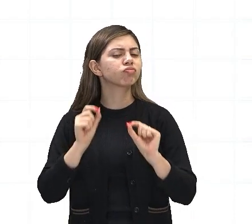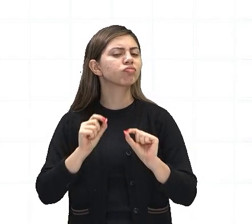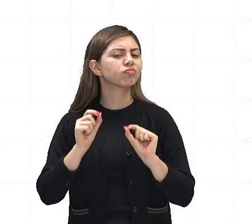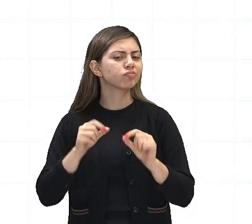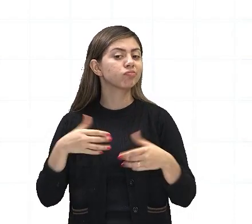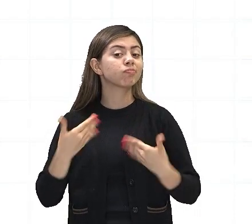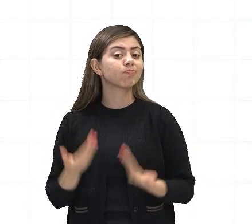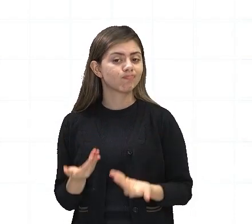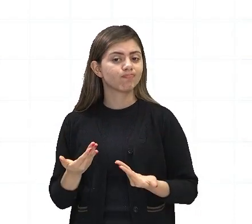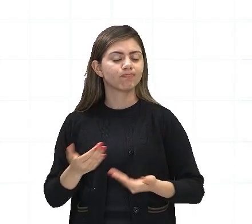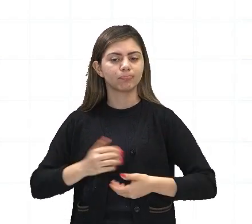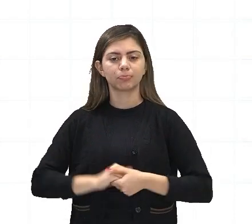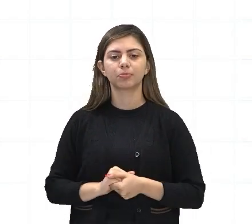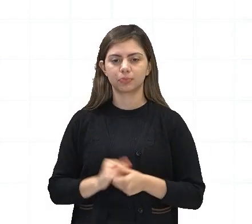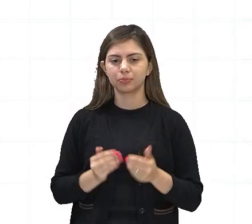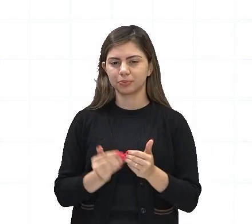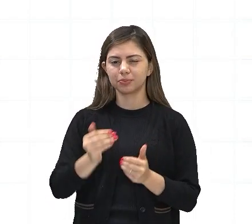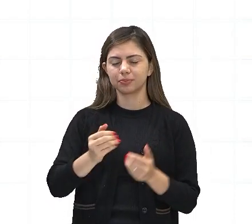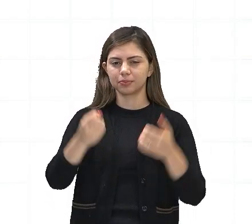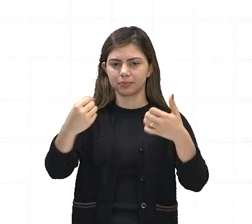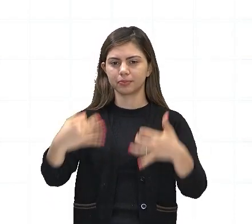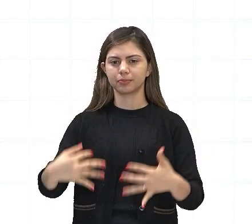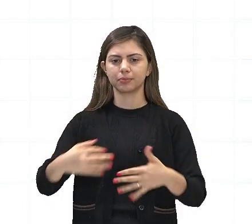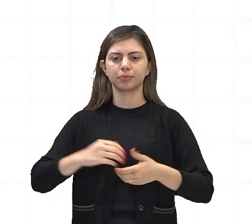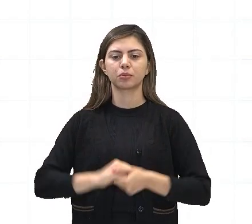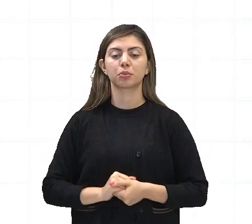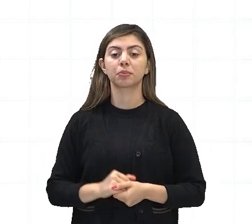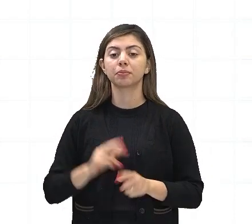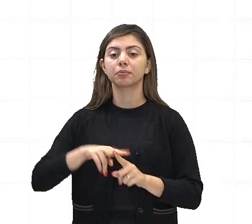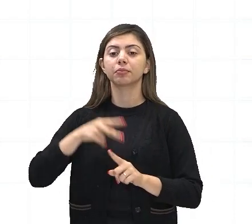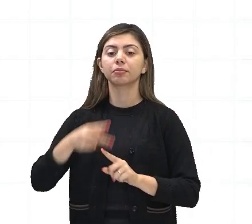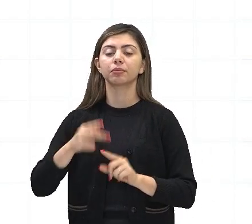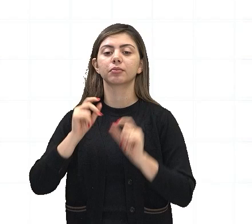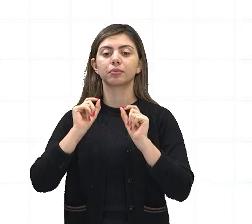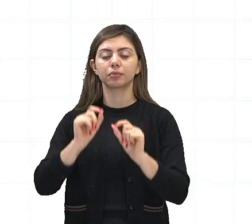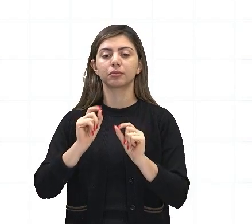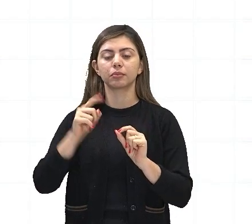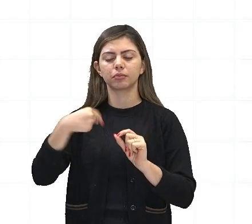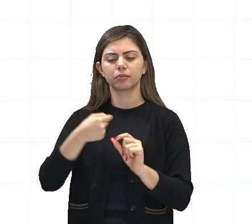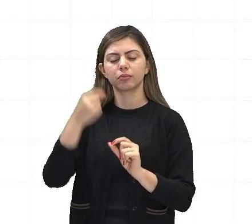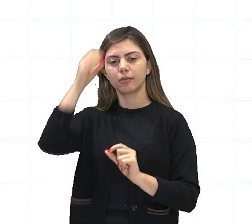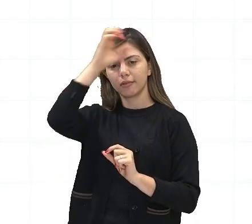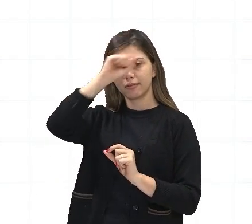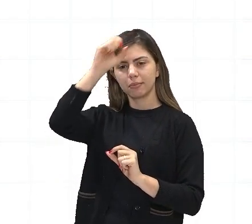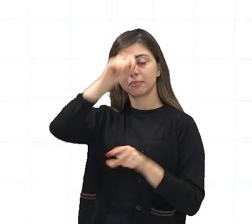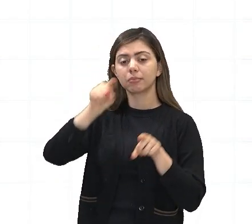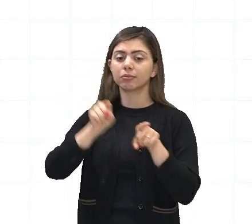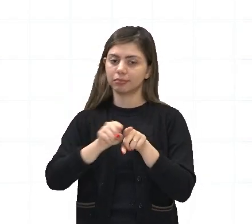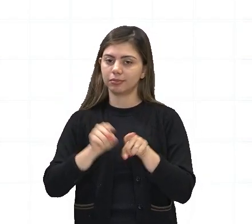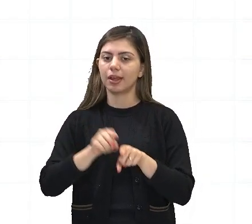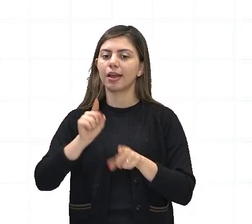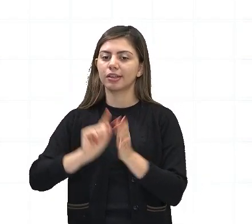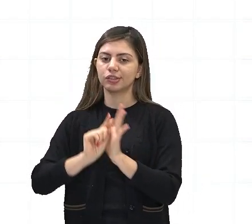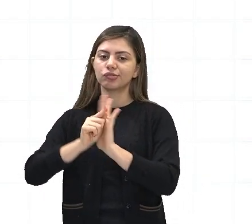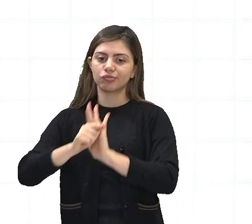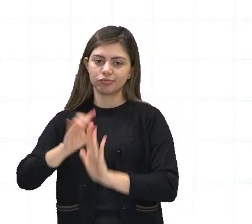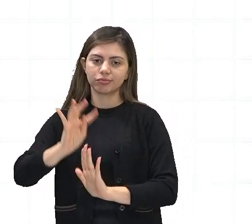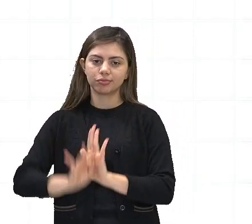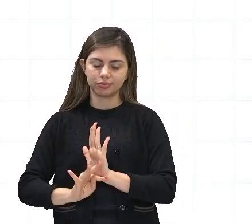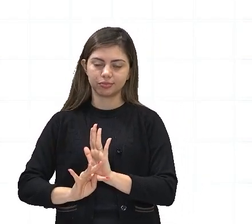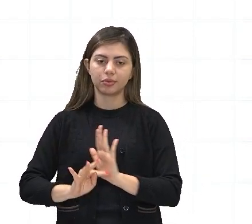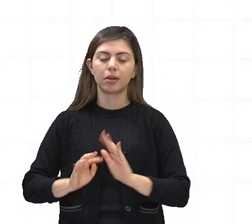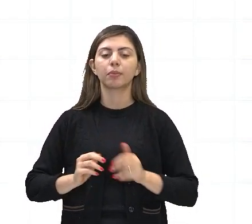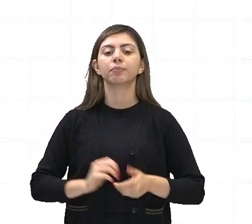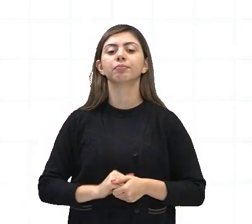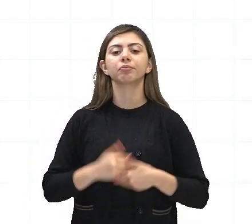ou tipos de textos. E em seguida, nós vamos aprender também sobre os gêneros textuais. No final